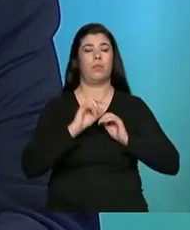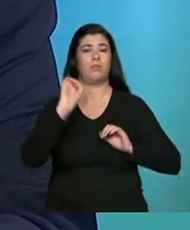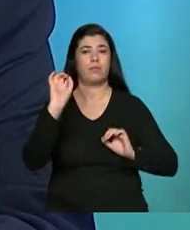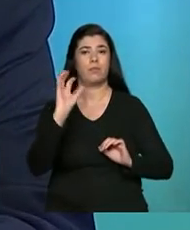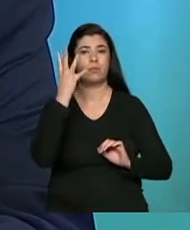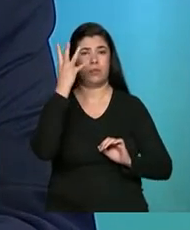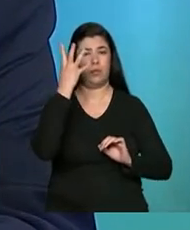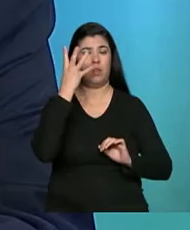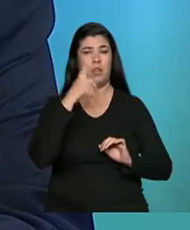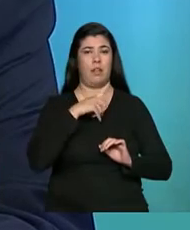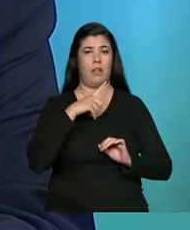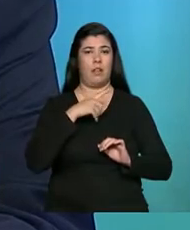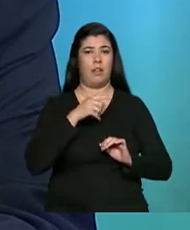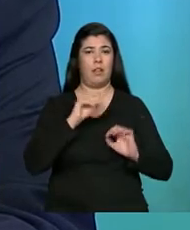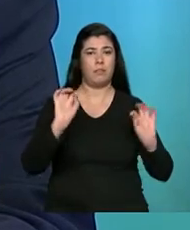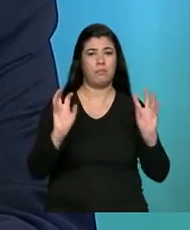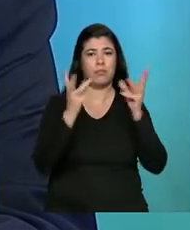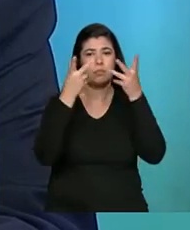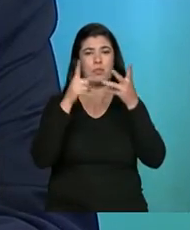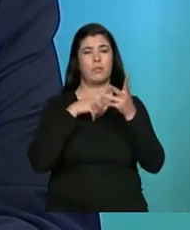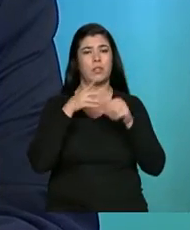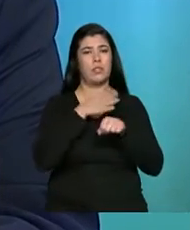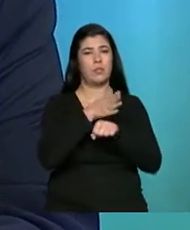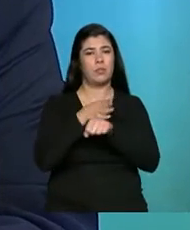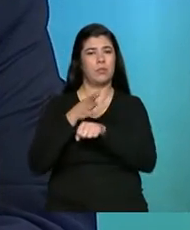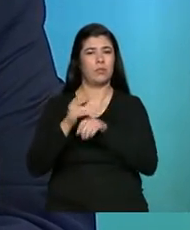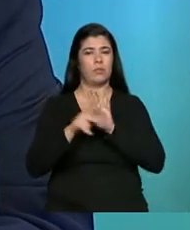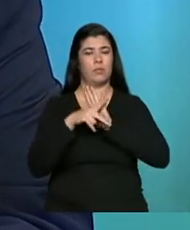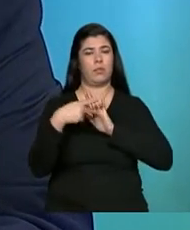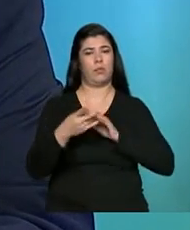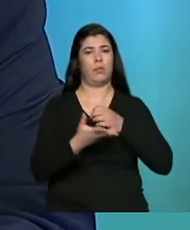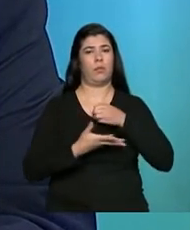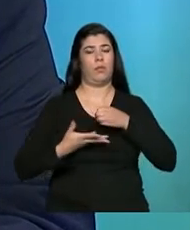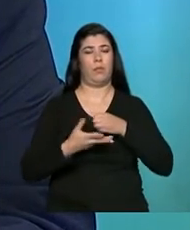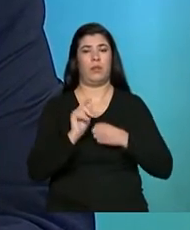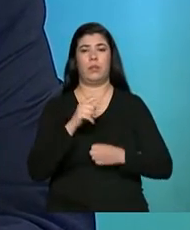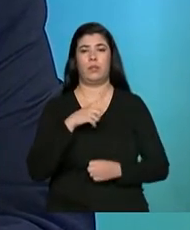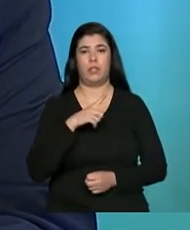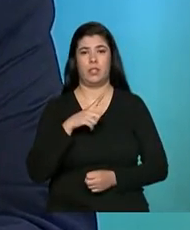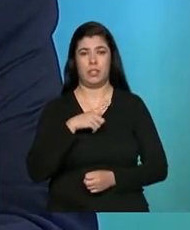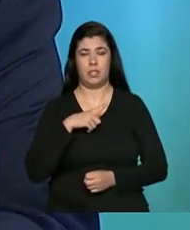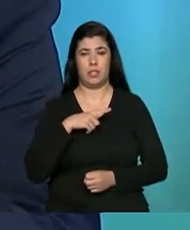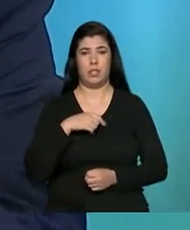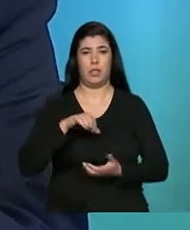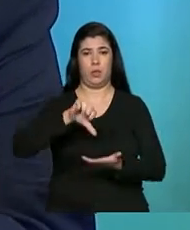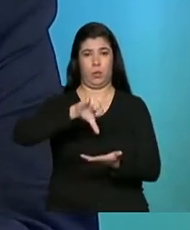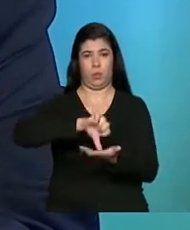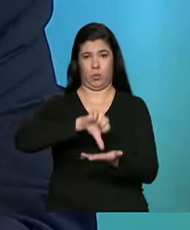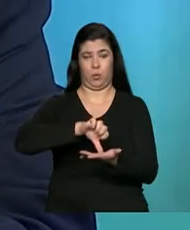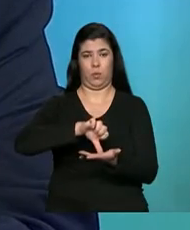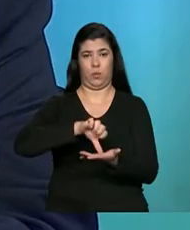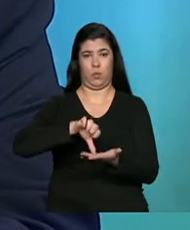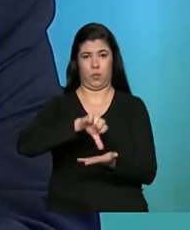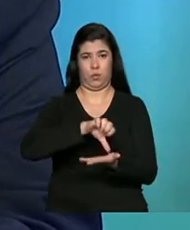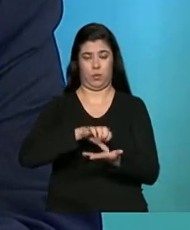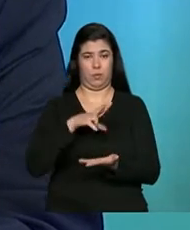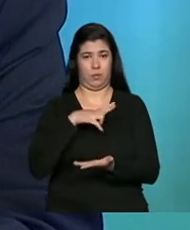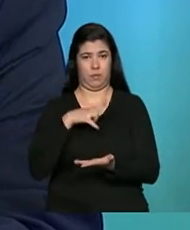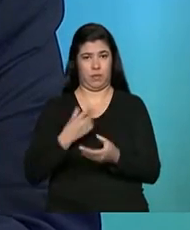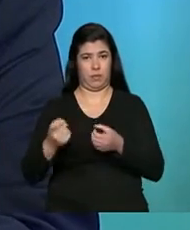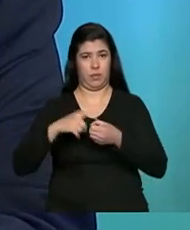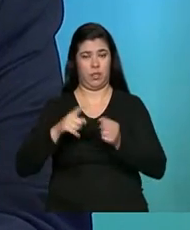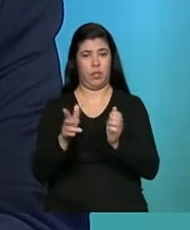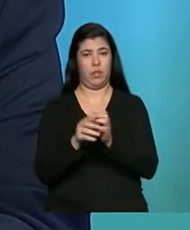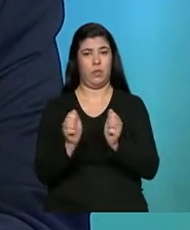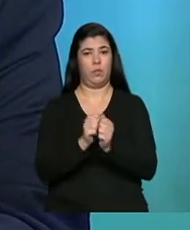já que os nossos investimentos são basicamente do setor privado em parceria com algumas